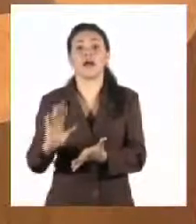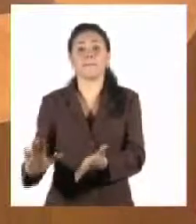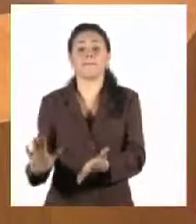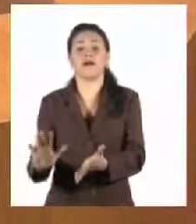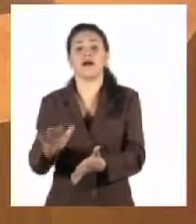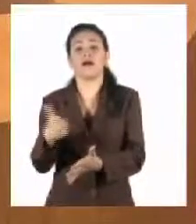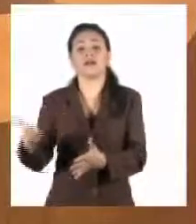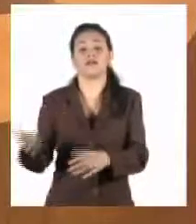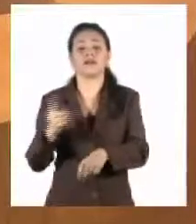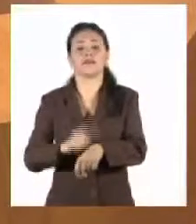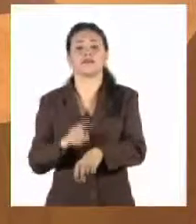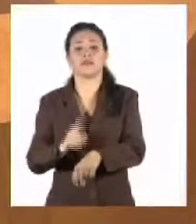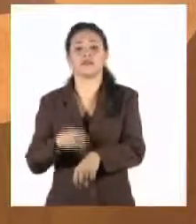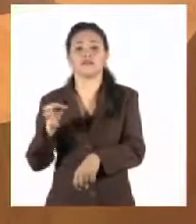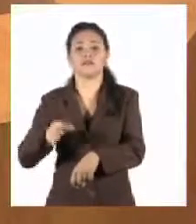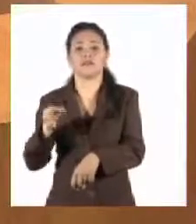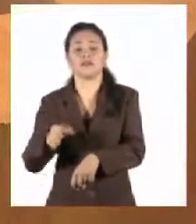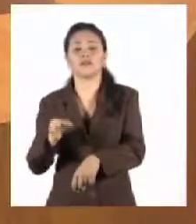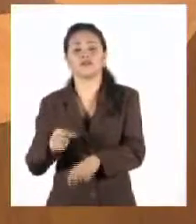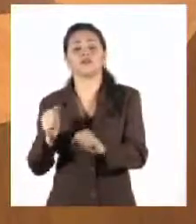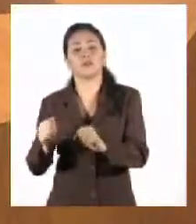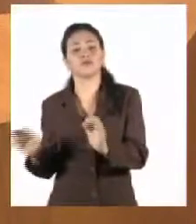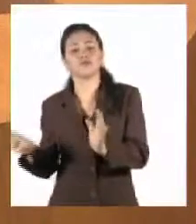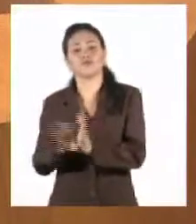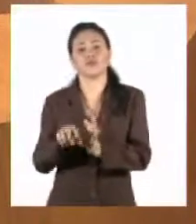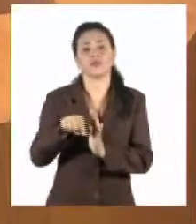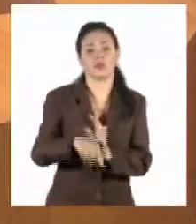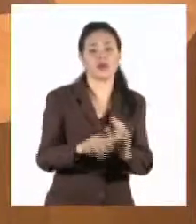vir aqui ao plenário para